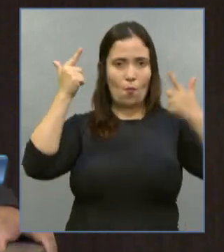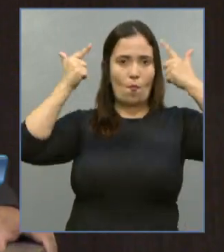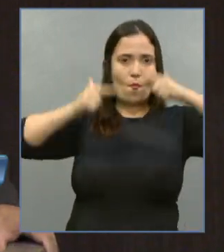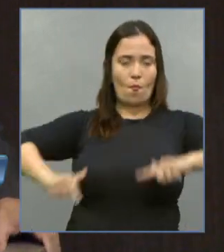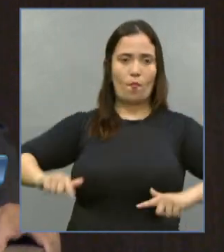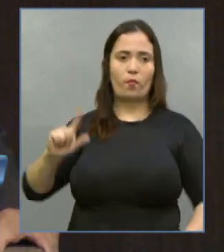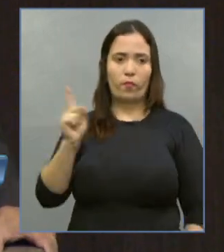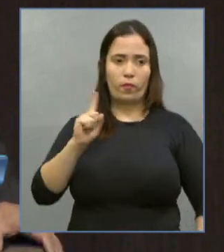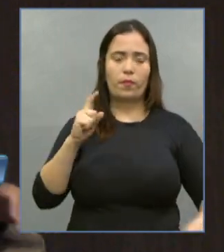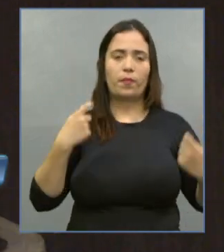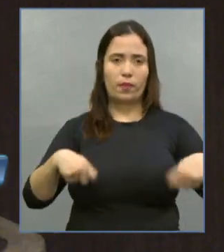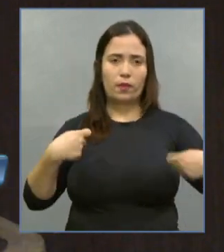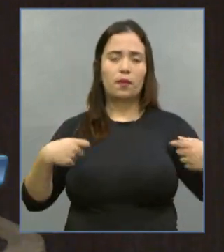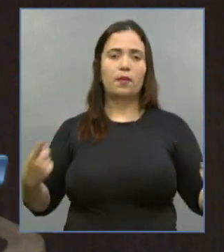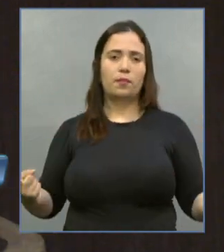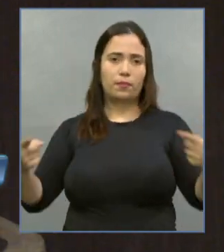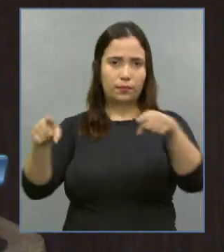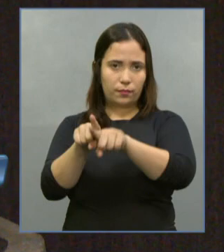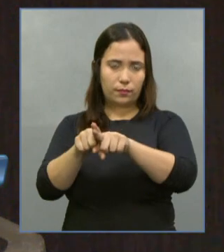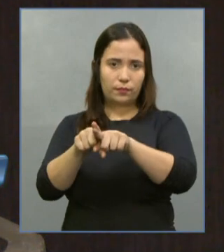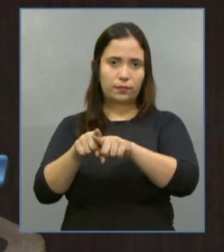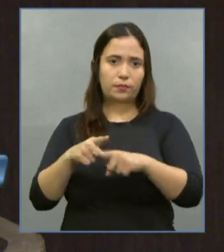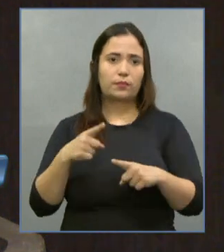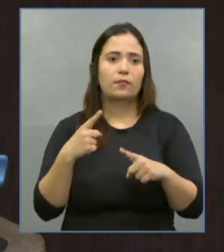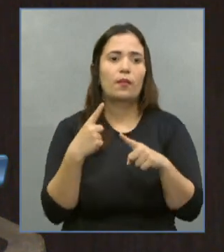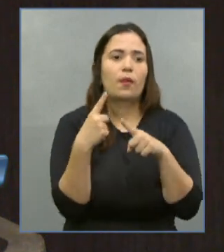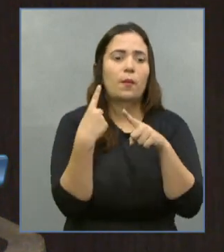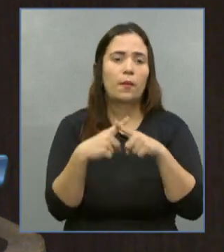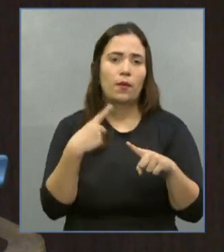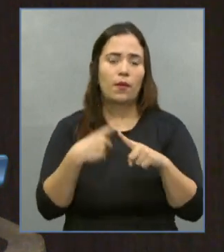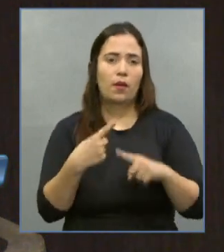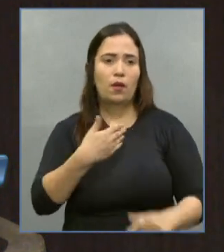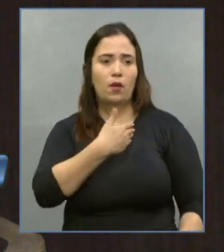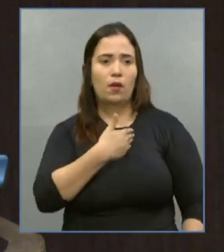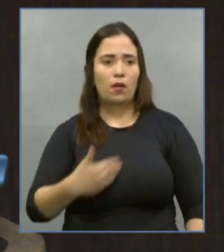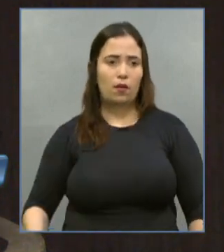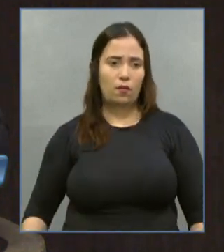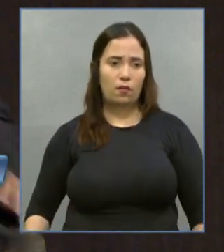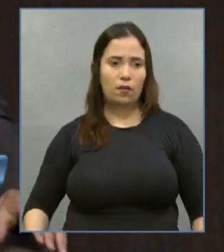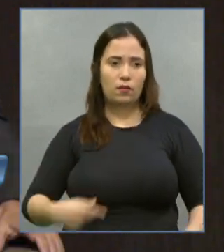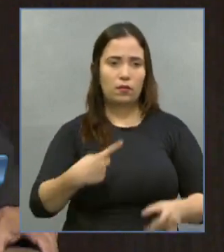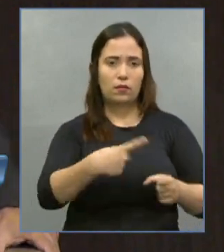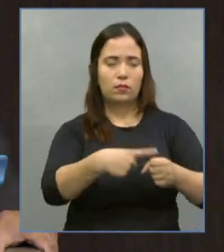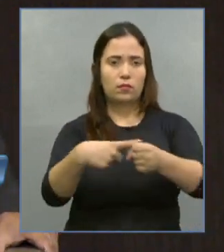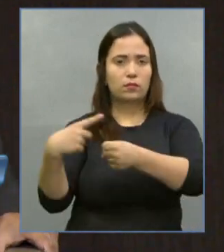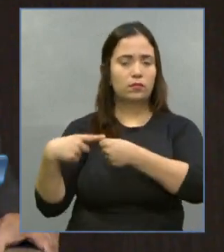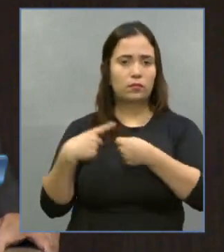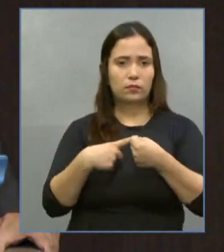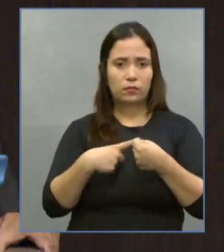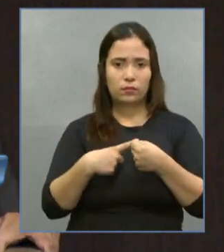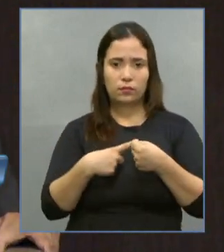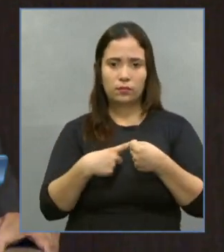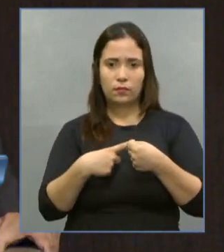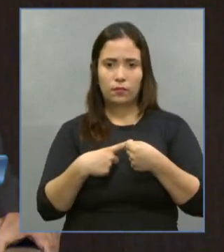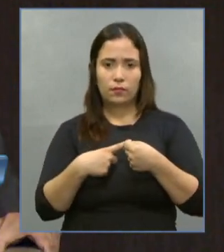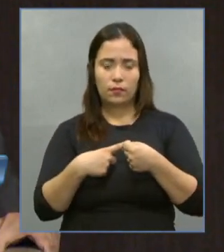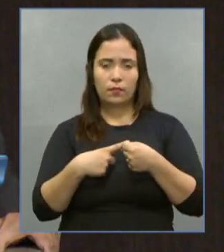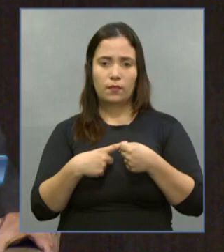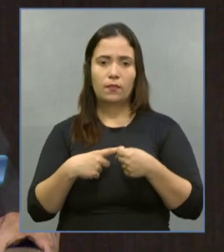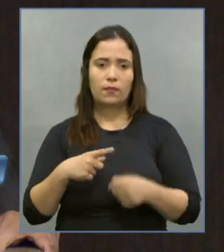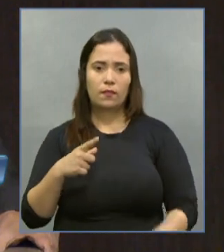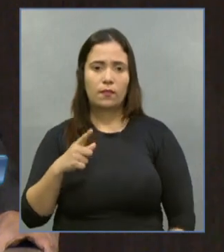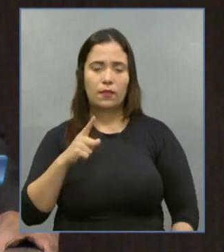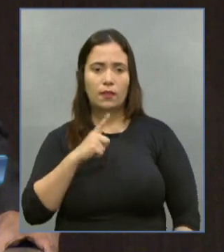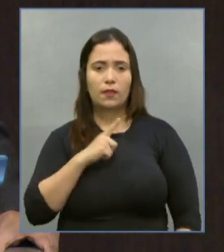desta questão, porque da resposta dos governos municipais e do governo estadual é que